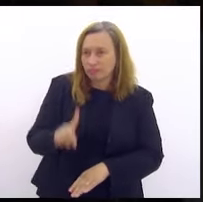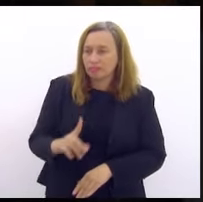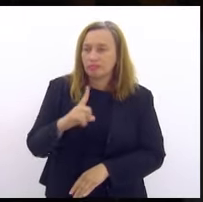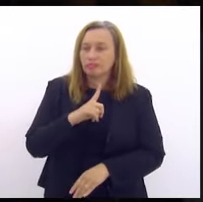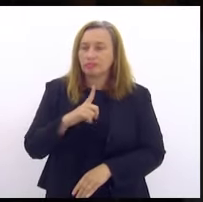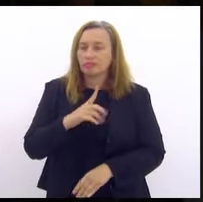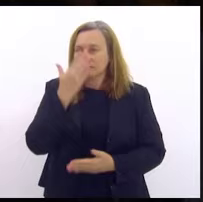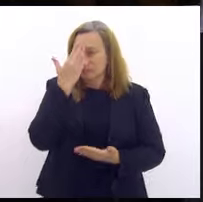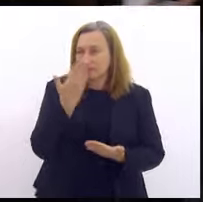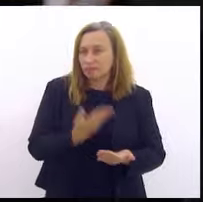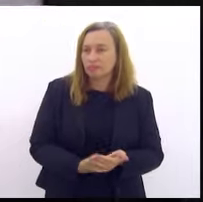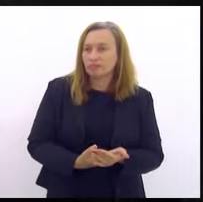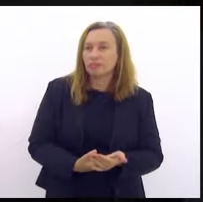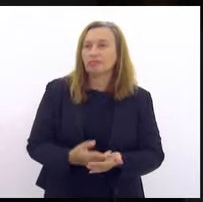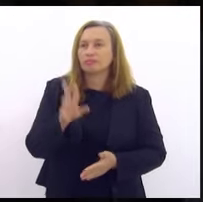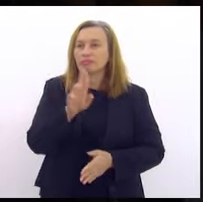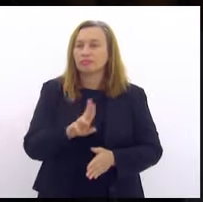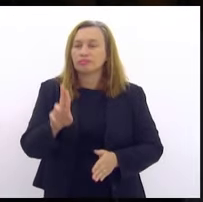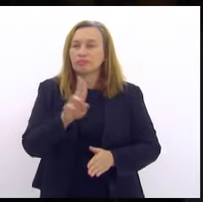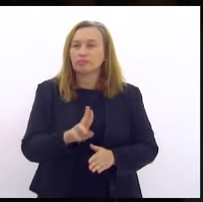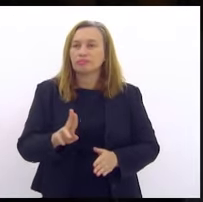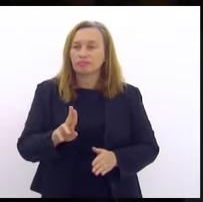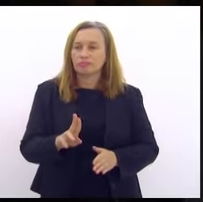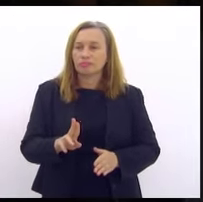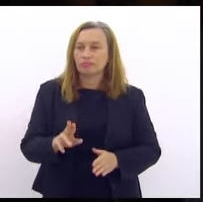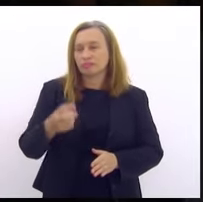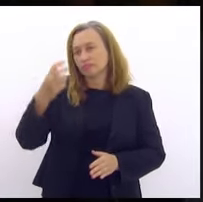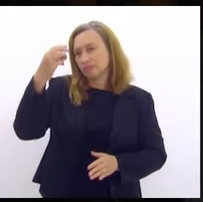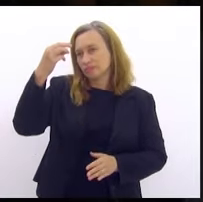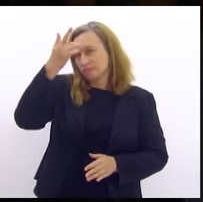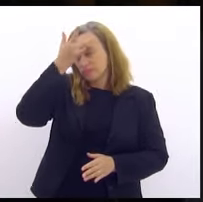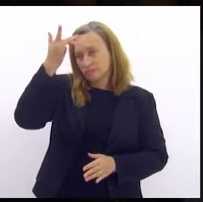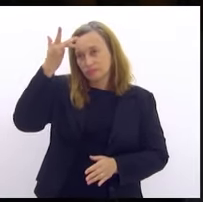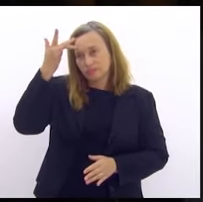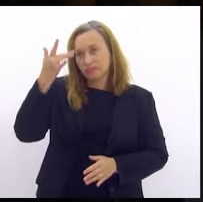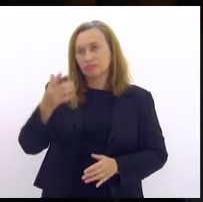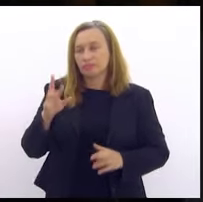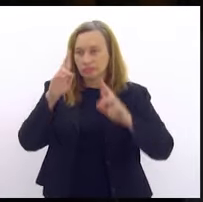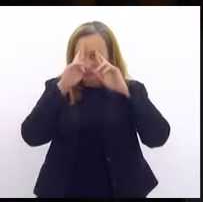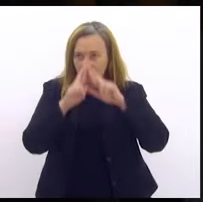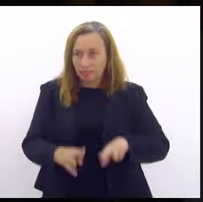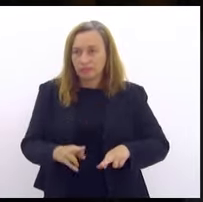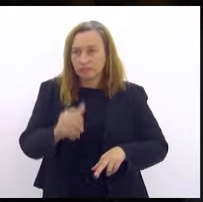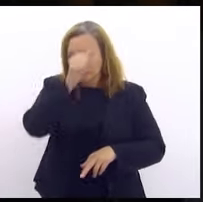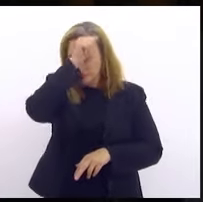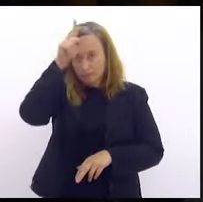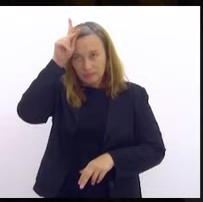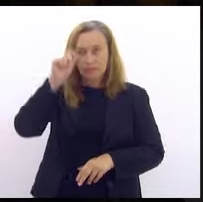acreditam que a população usuária da saúde mental tem direitos que devem ser respeitados. Eduardo Paes